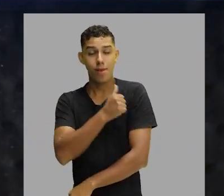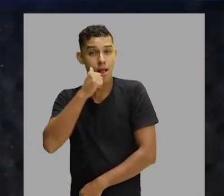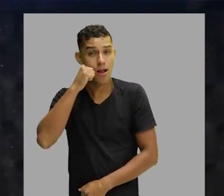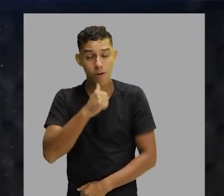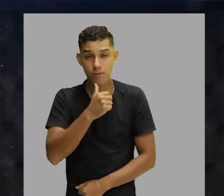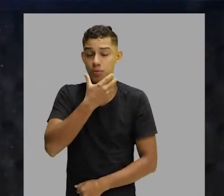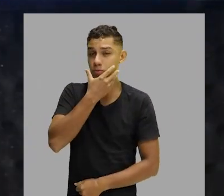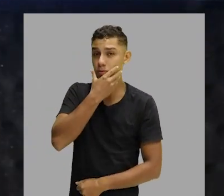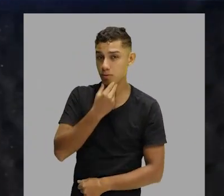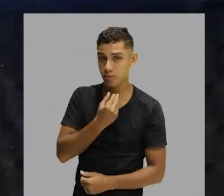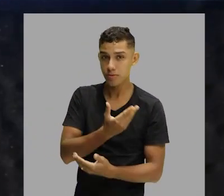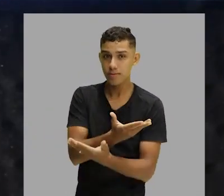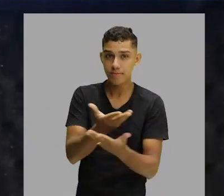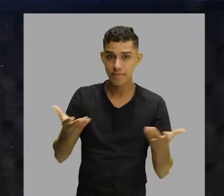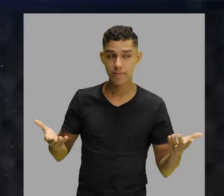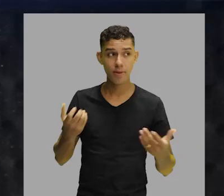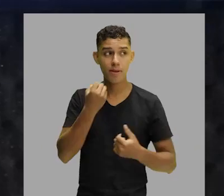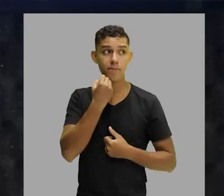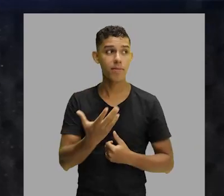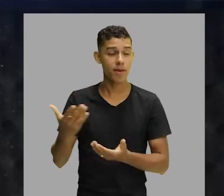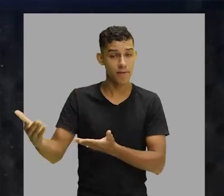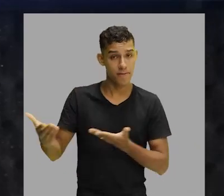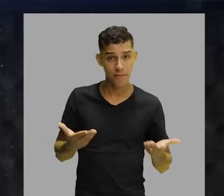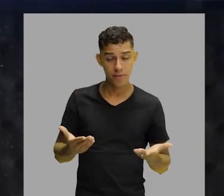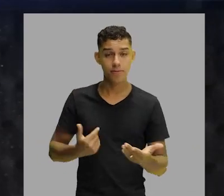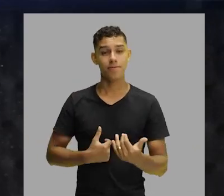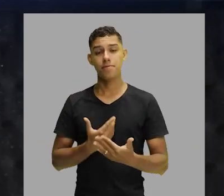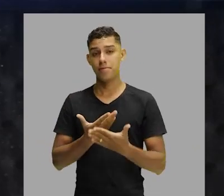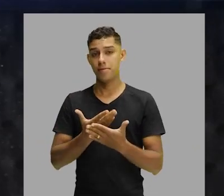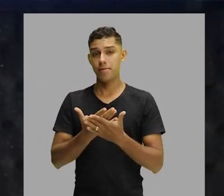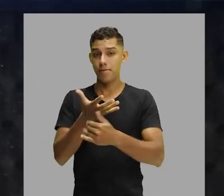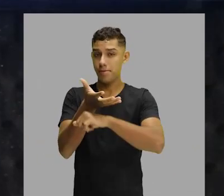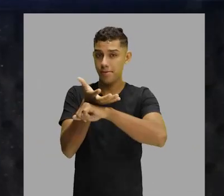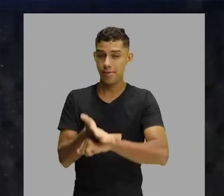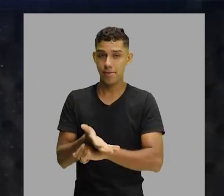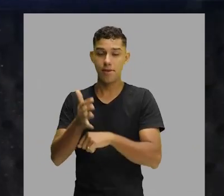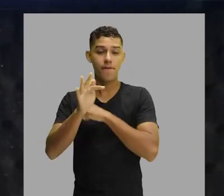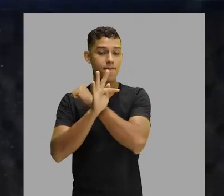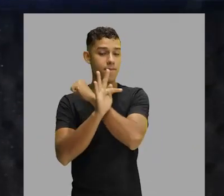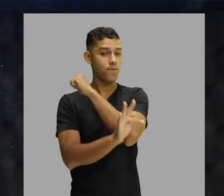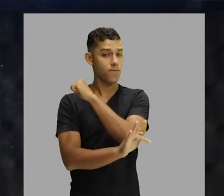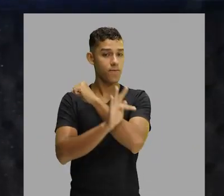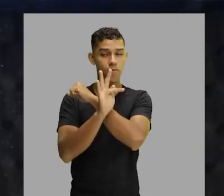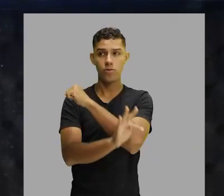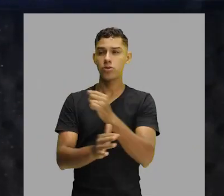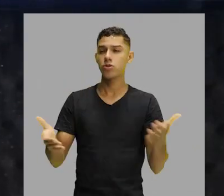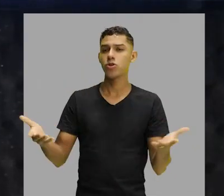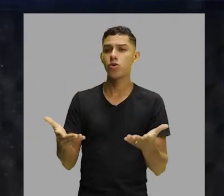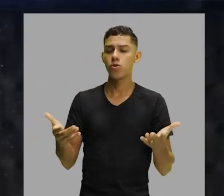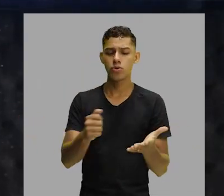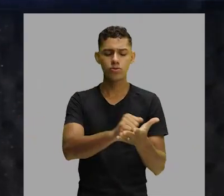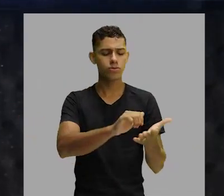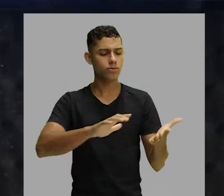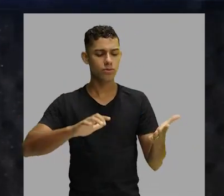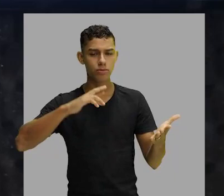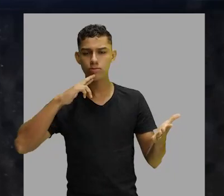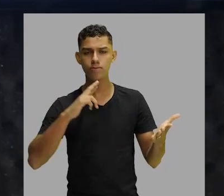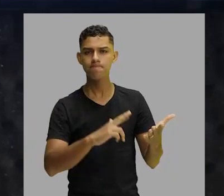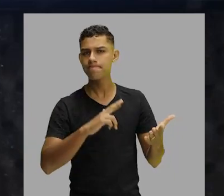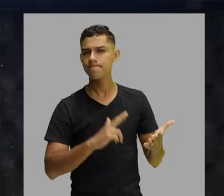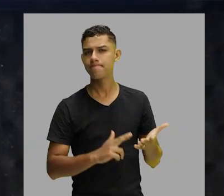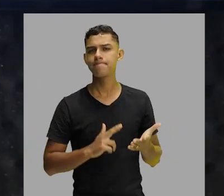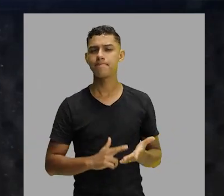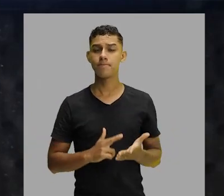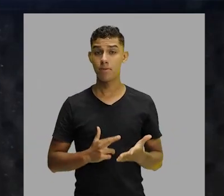Olá, aluno. Bem-vindo a mais uma aula de física. Ok? Hoje, com resolução de exercícios,